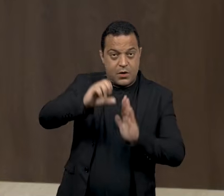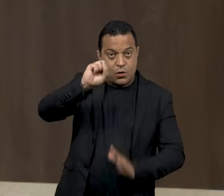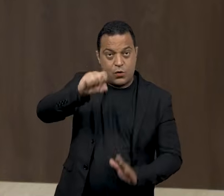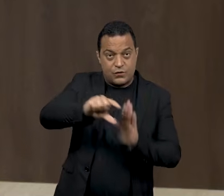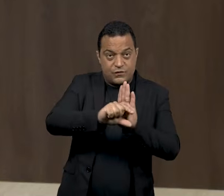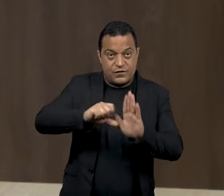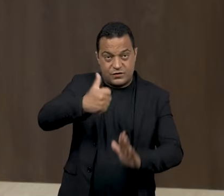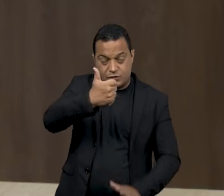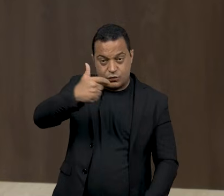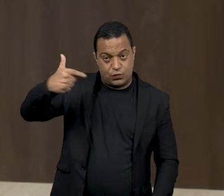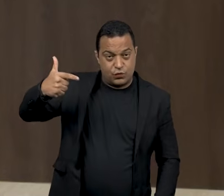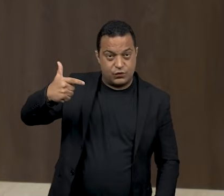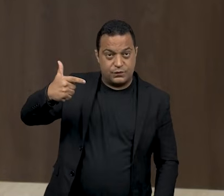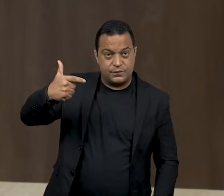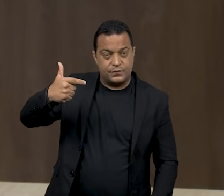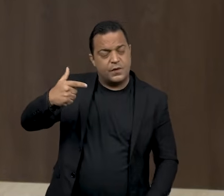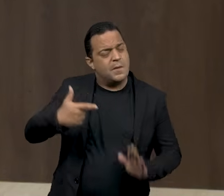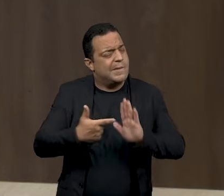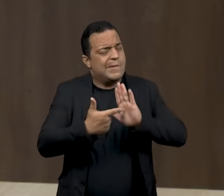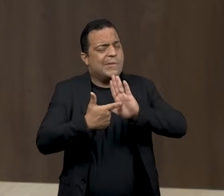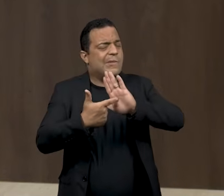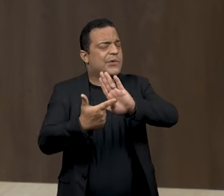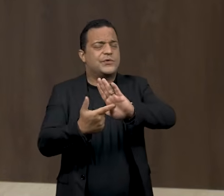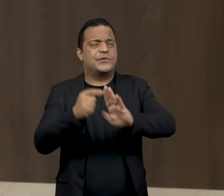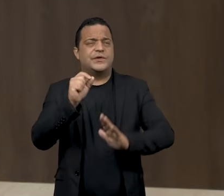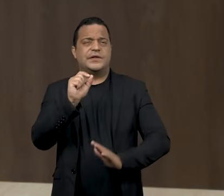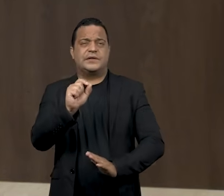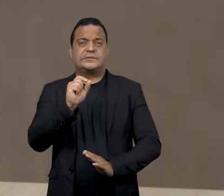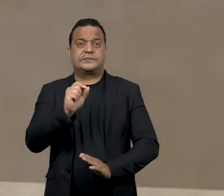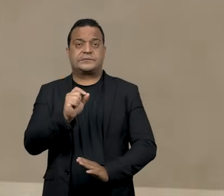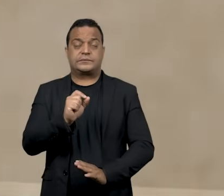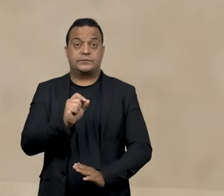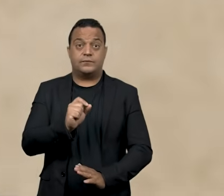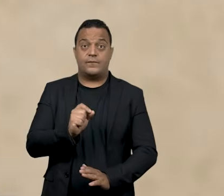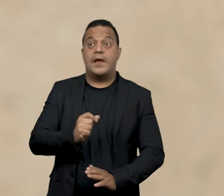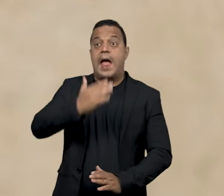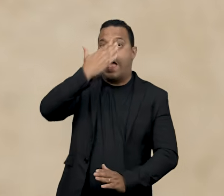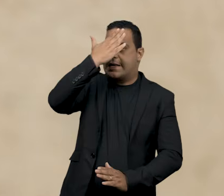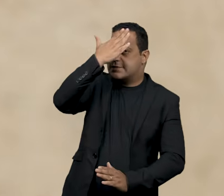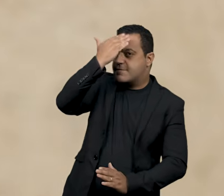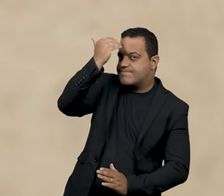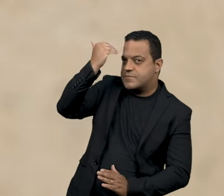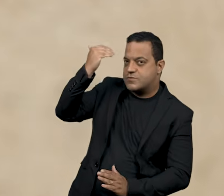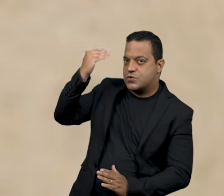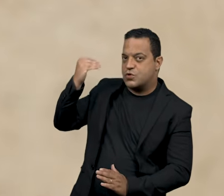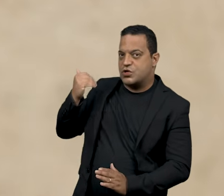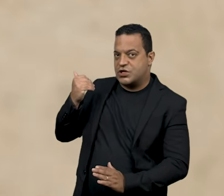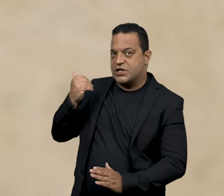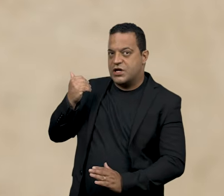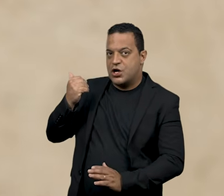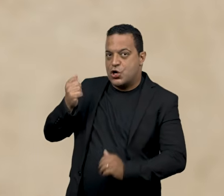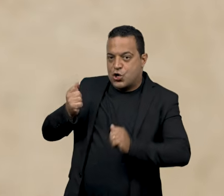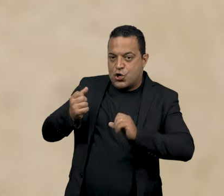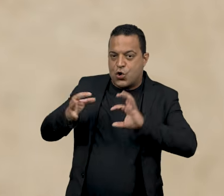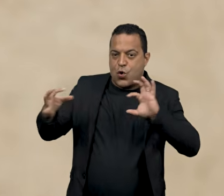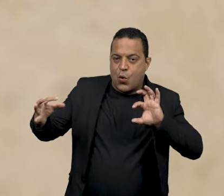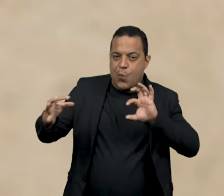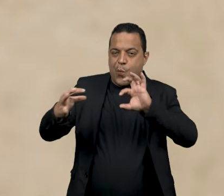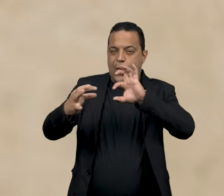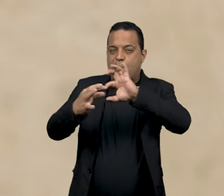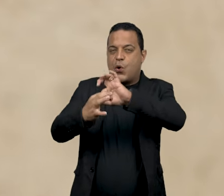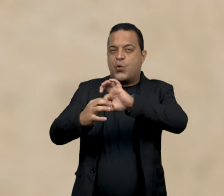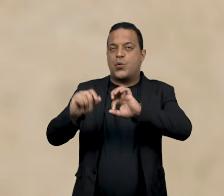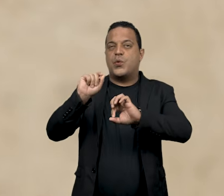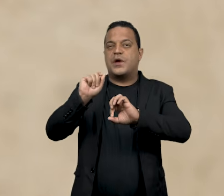8, verso 12. E a palavra de Deus disse assim: Eu, a sabedoria, habito com a